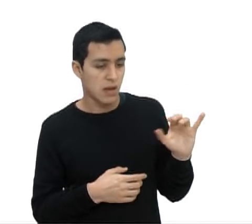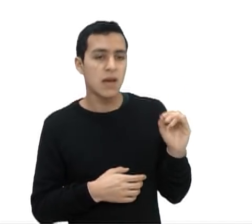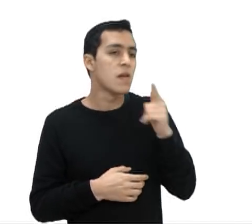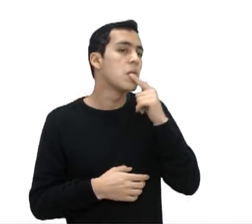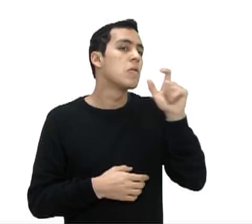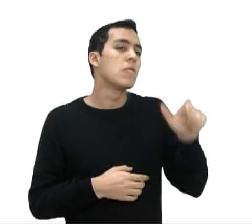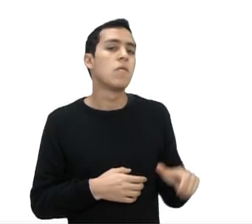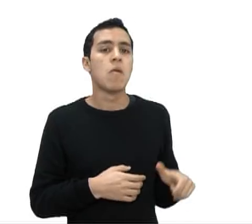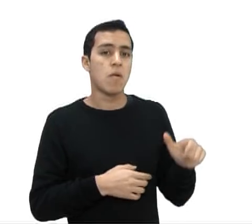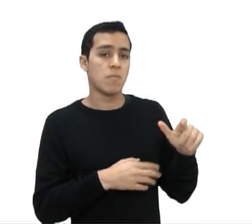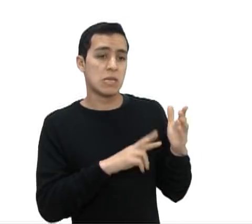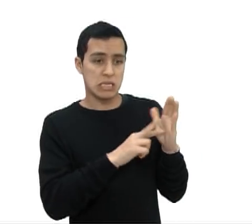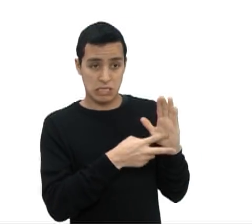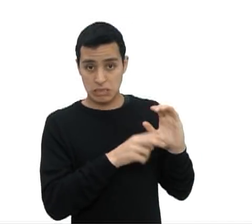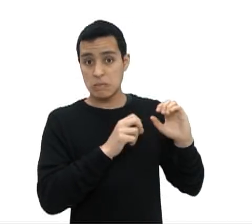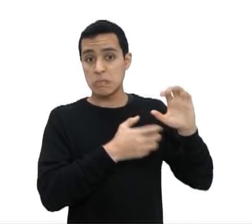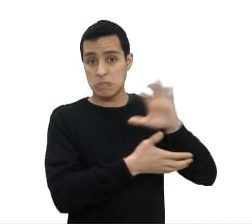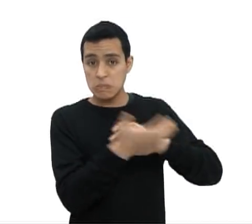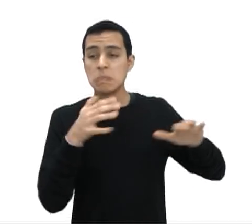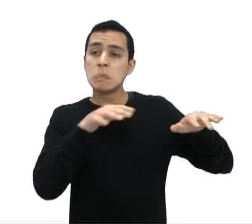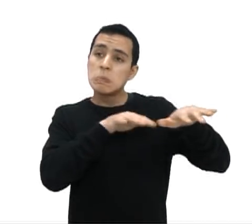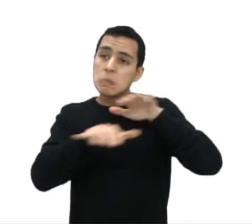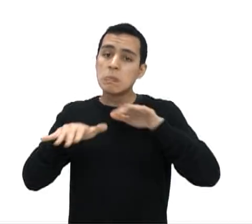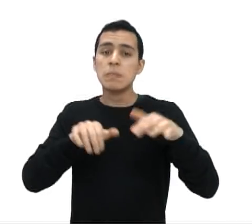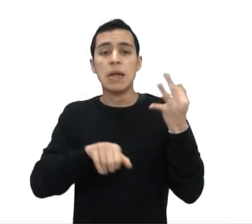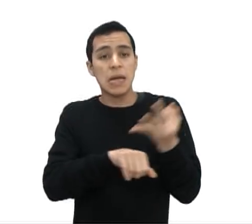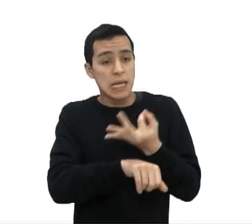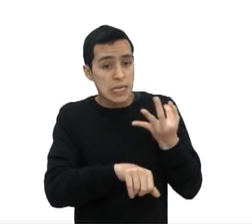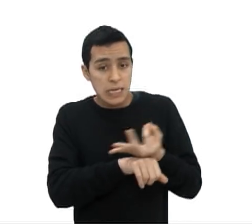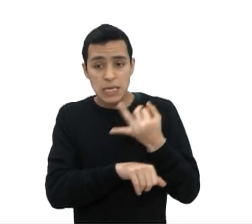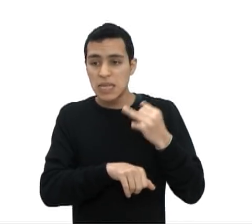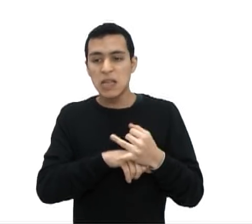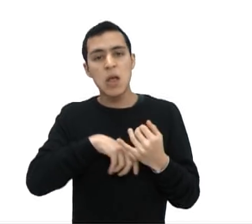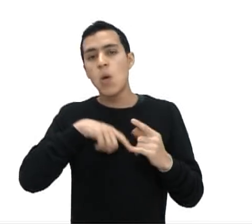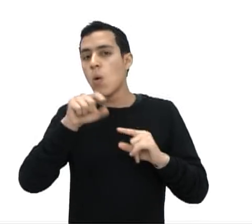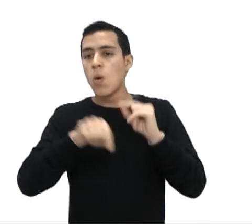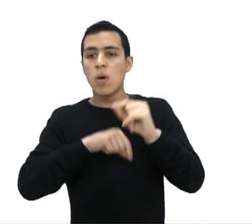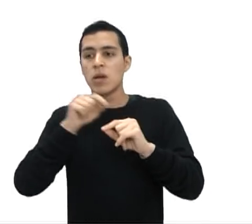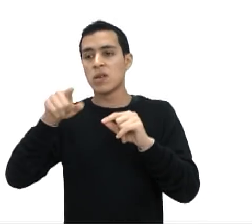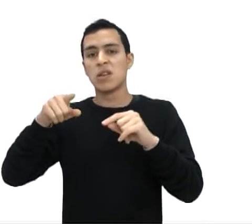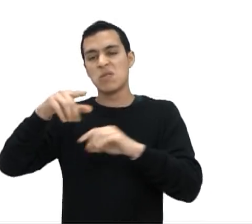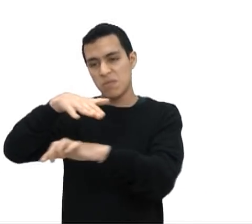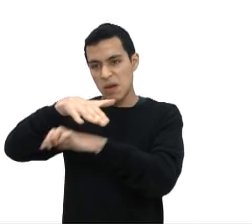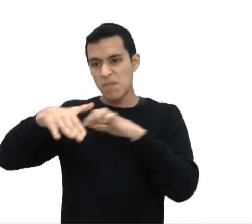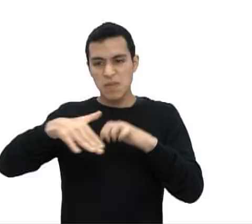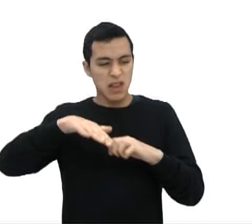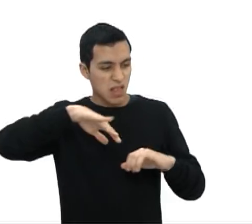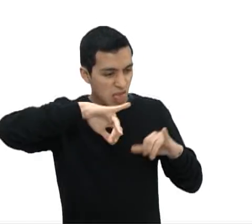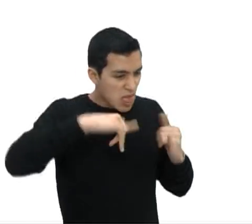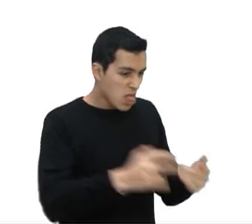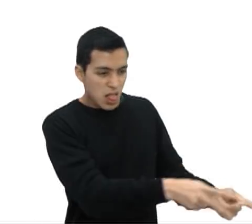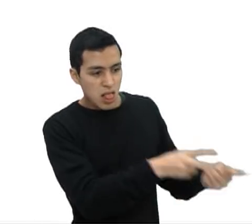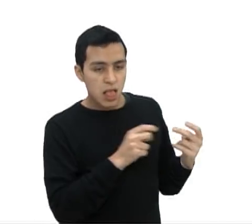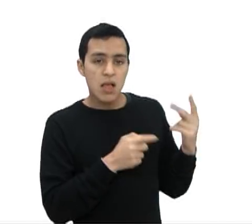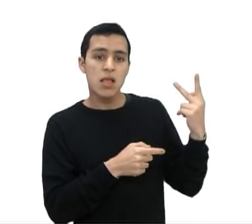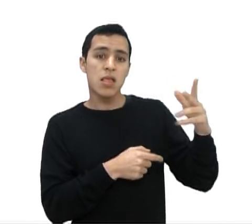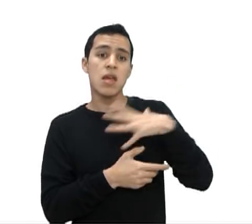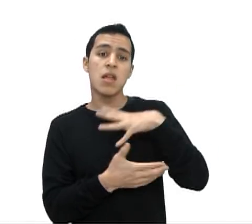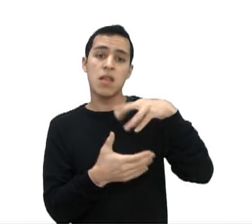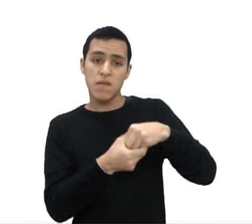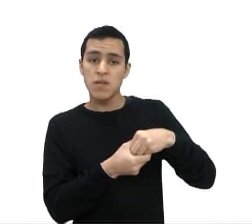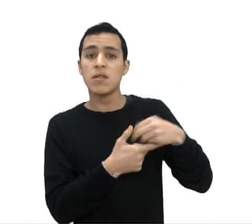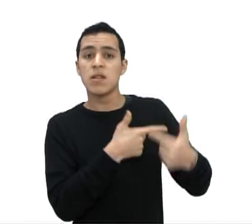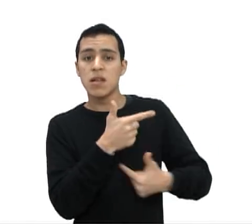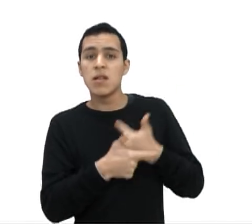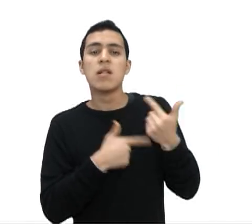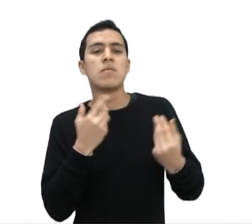sindical que organiza um movimento grevista para resistir às práticas exploradoras de uma metalúrgica, onde seu filho Tião trabalha.